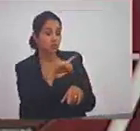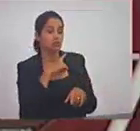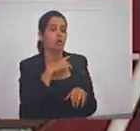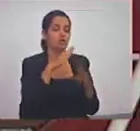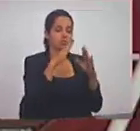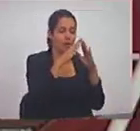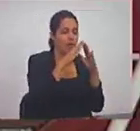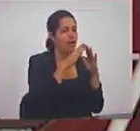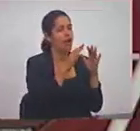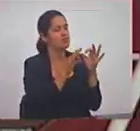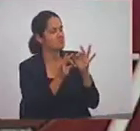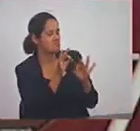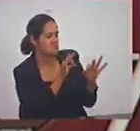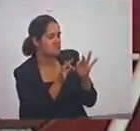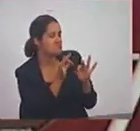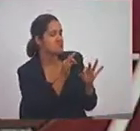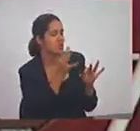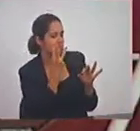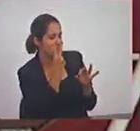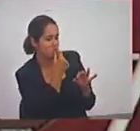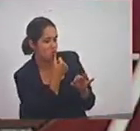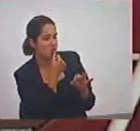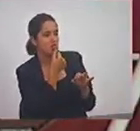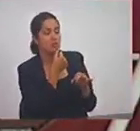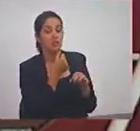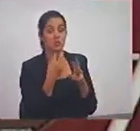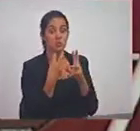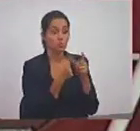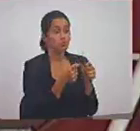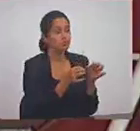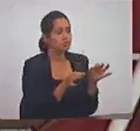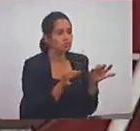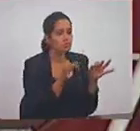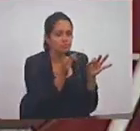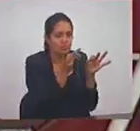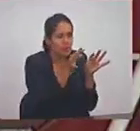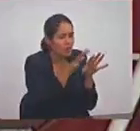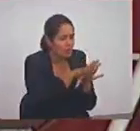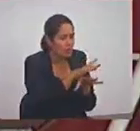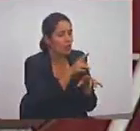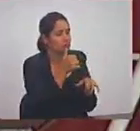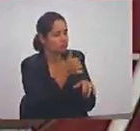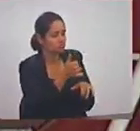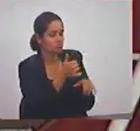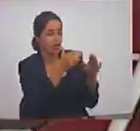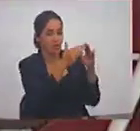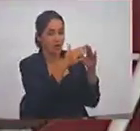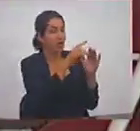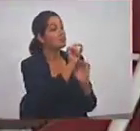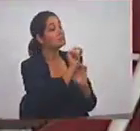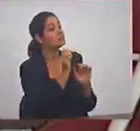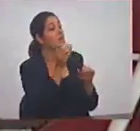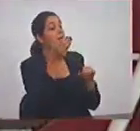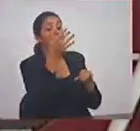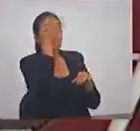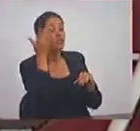moderna, muito bem mobiliada. E na época foi cedido a essa casa de